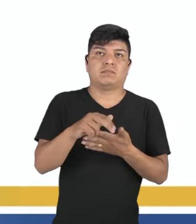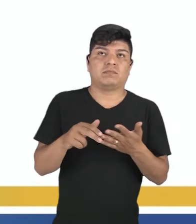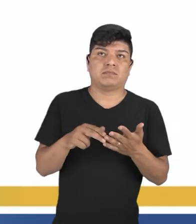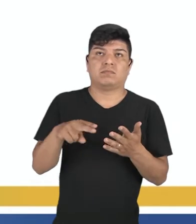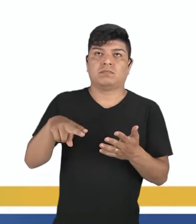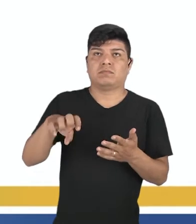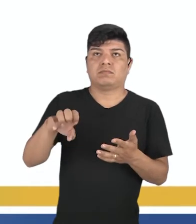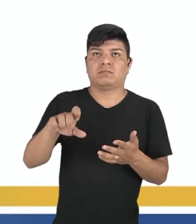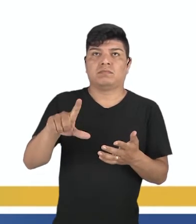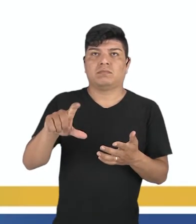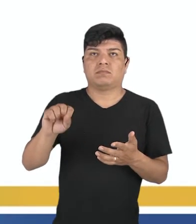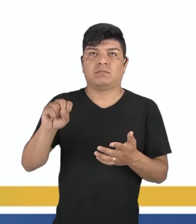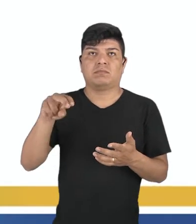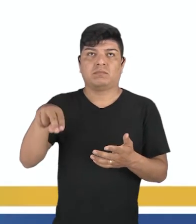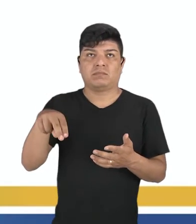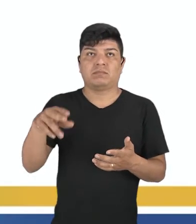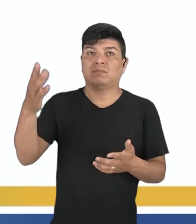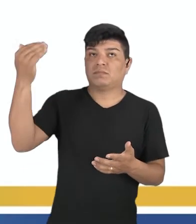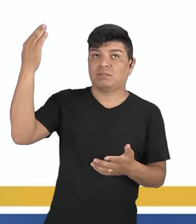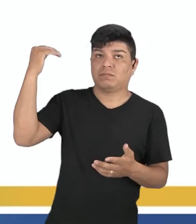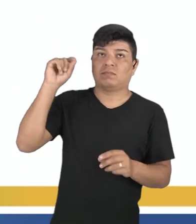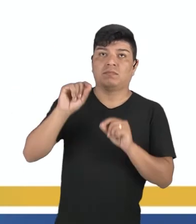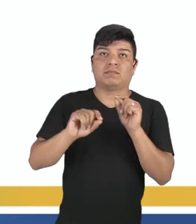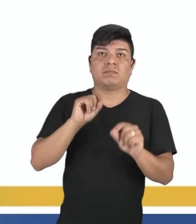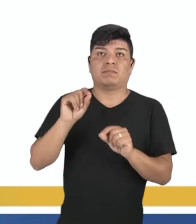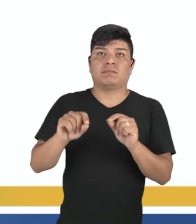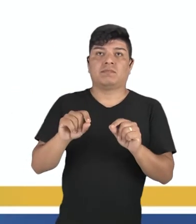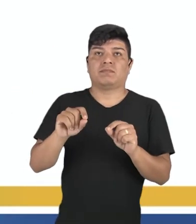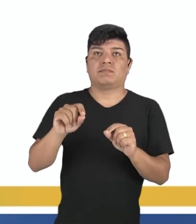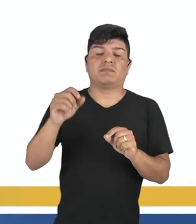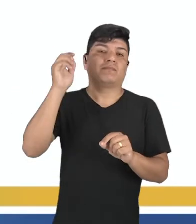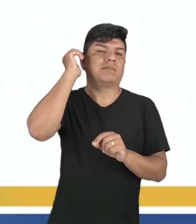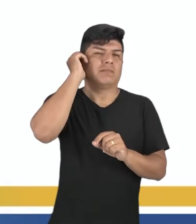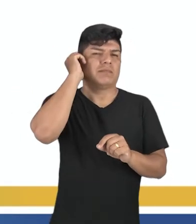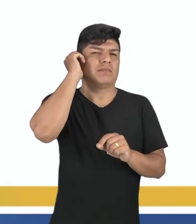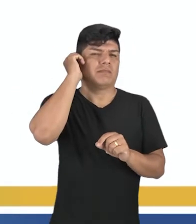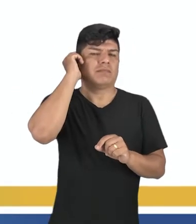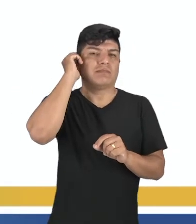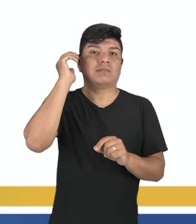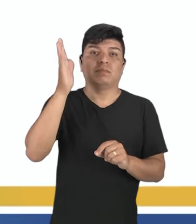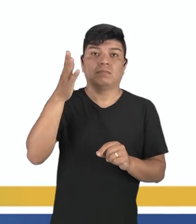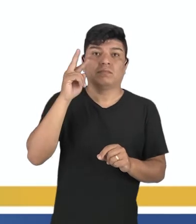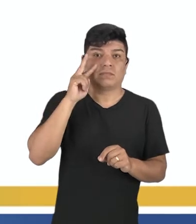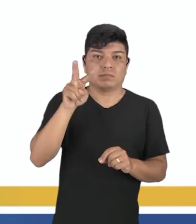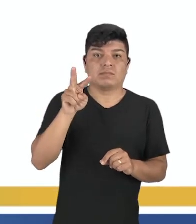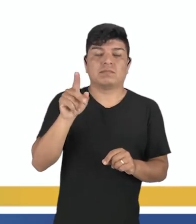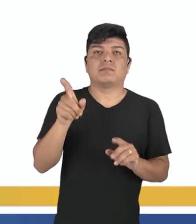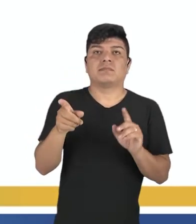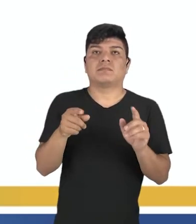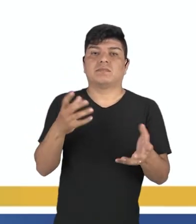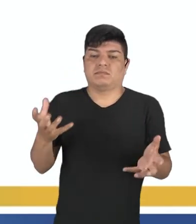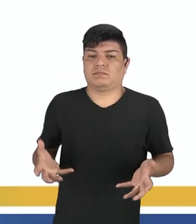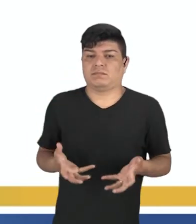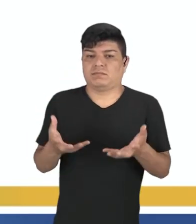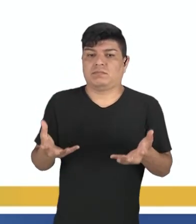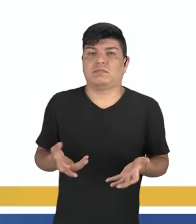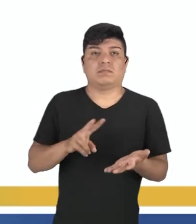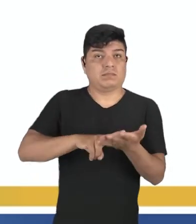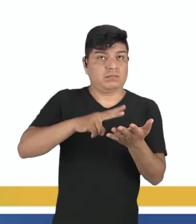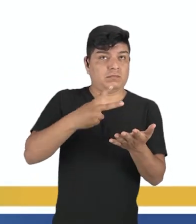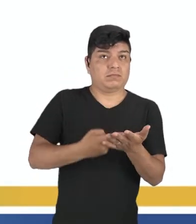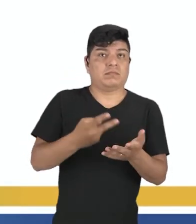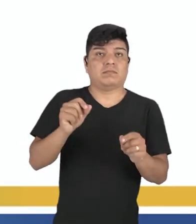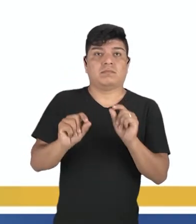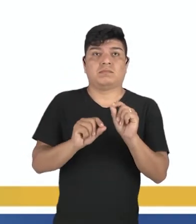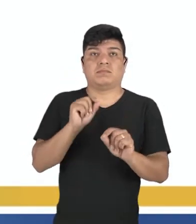Nelson Gonçalves. Essa é a época da chamada Era do Rádio. Já ouviu falar sobre isso? Com a influência de intérpretes como